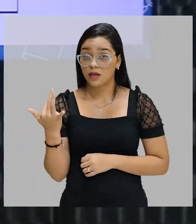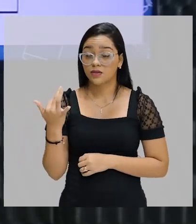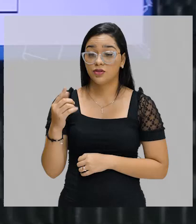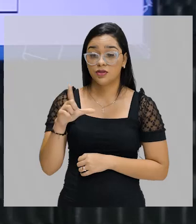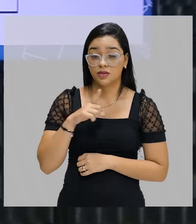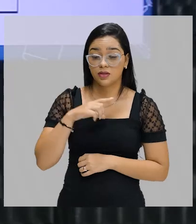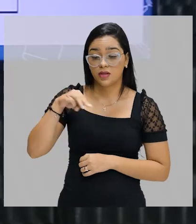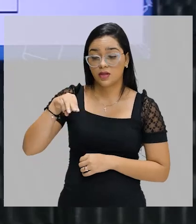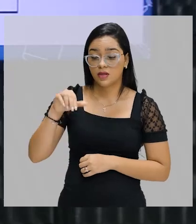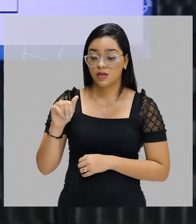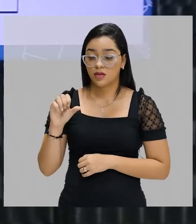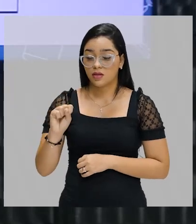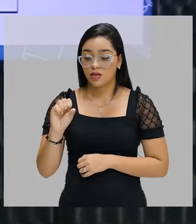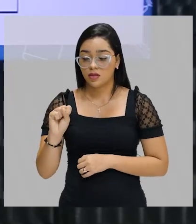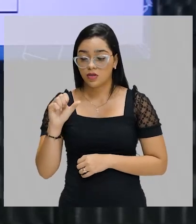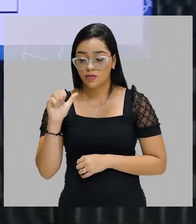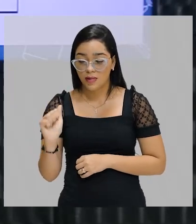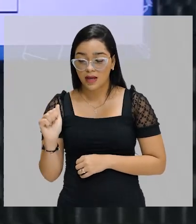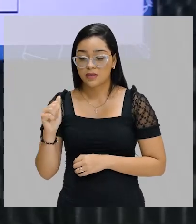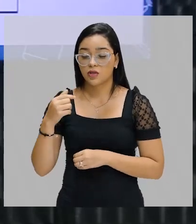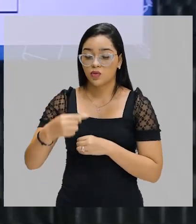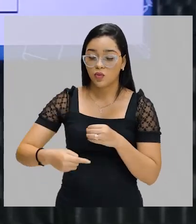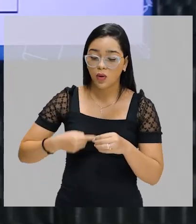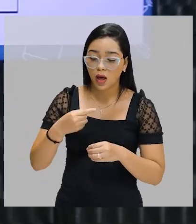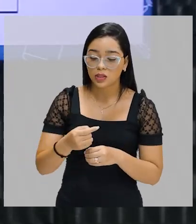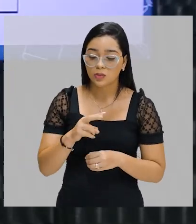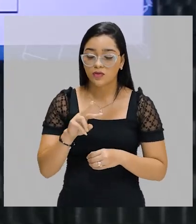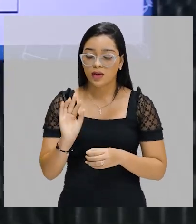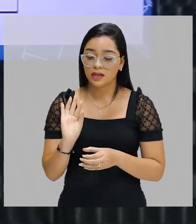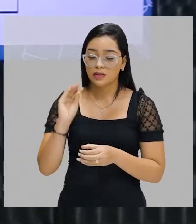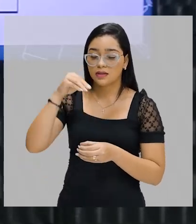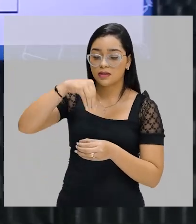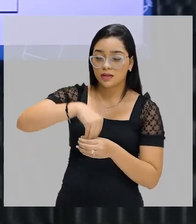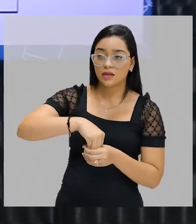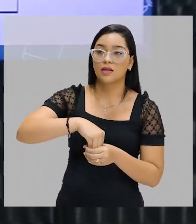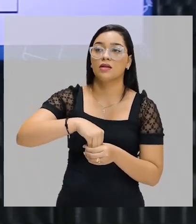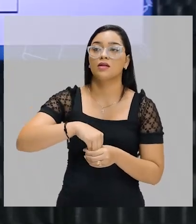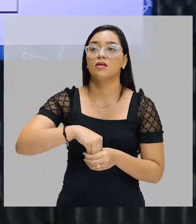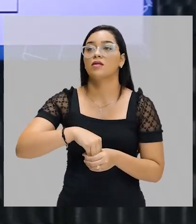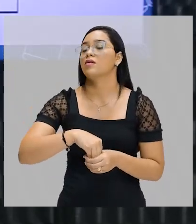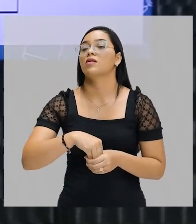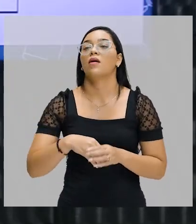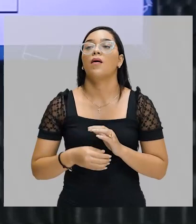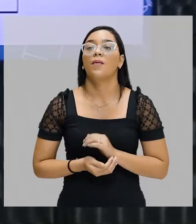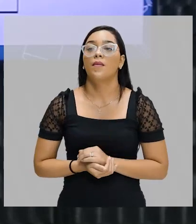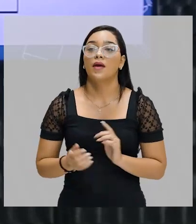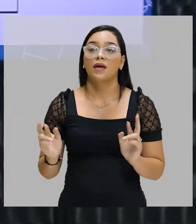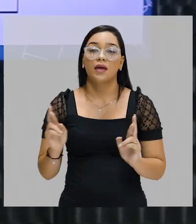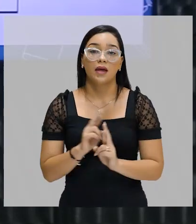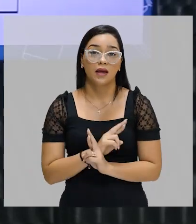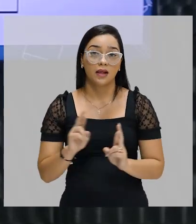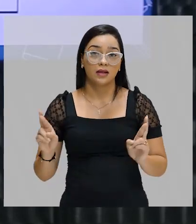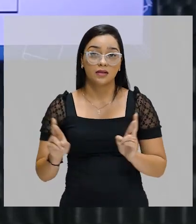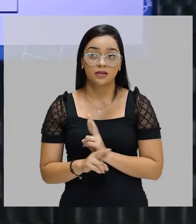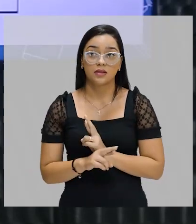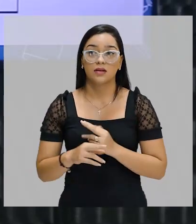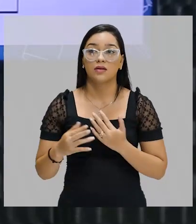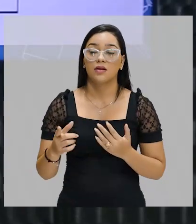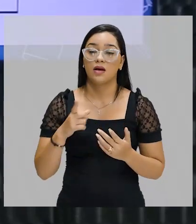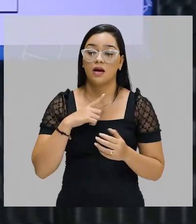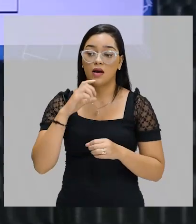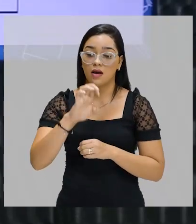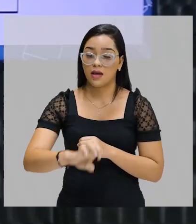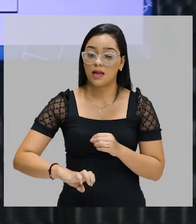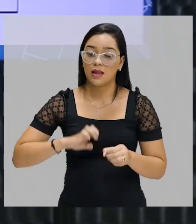né, toda a massa de um átomo, ele vai estar no núcleo. O núcleo ele é muito massivo em relação ao